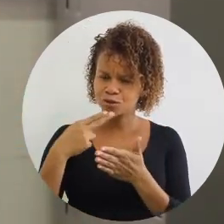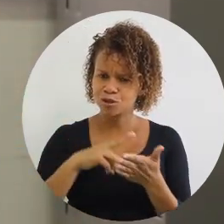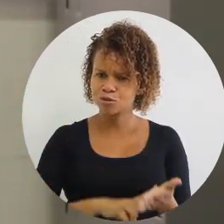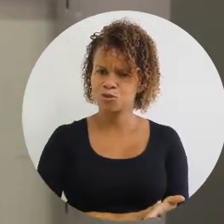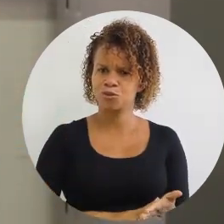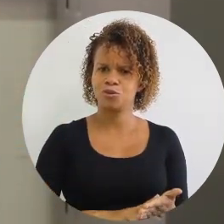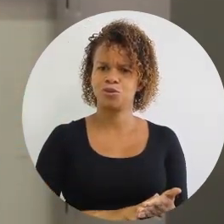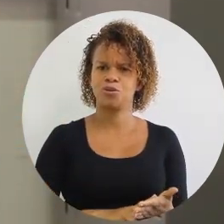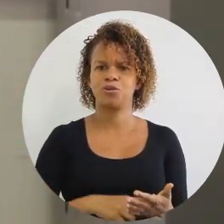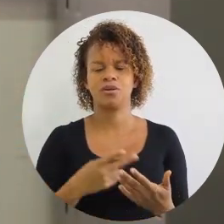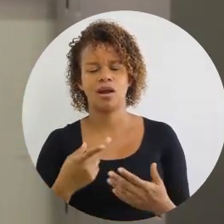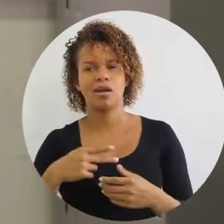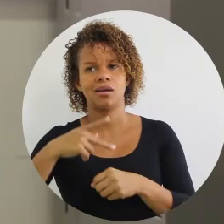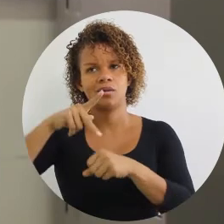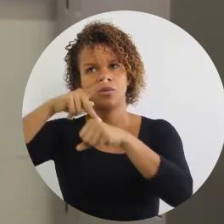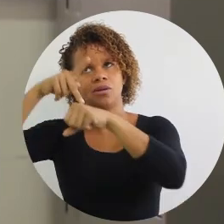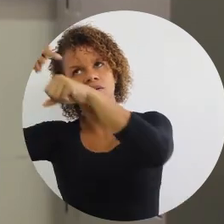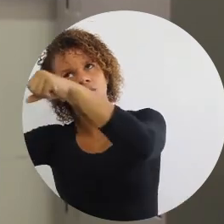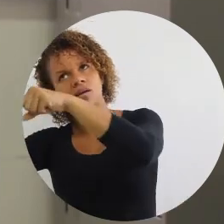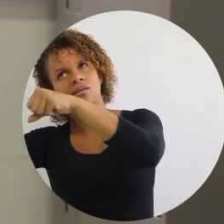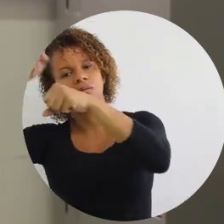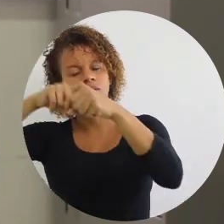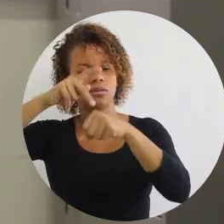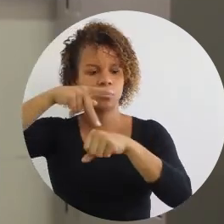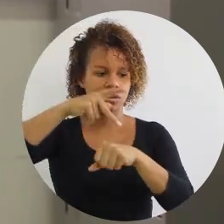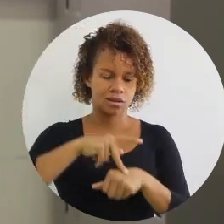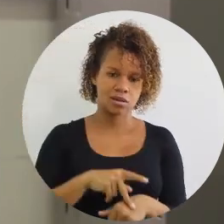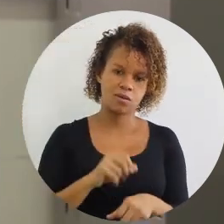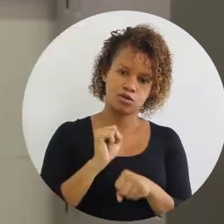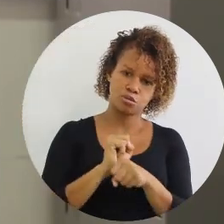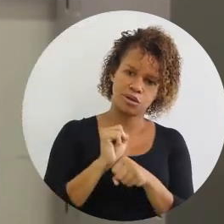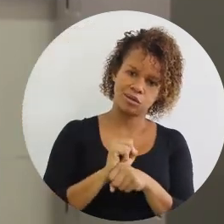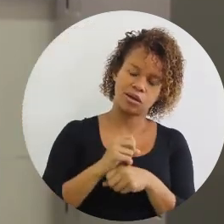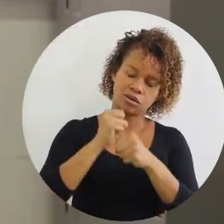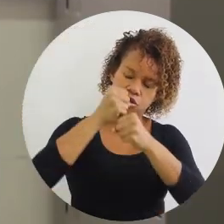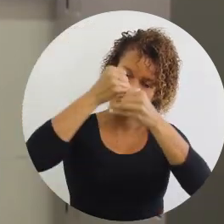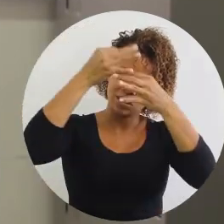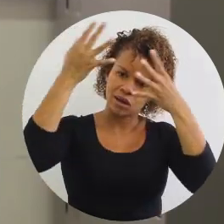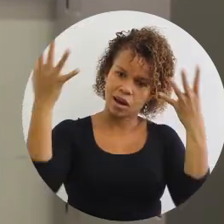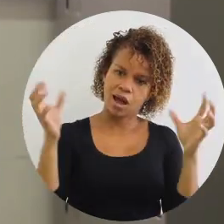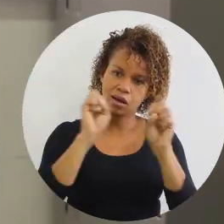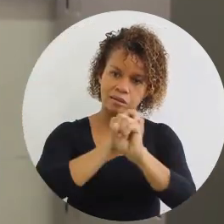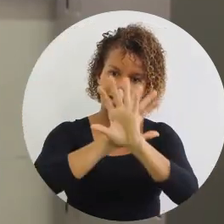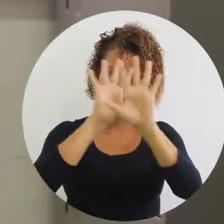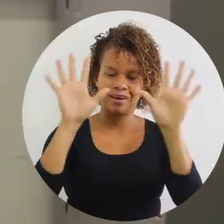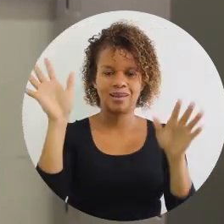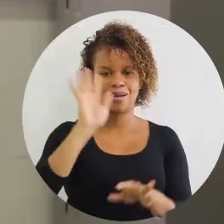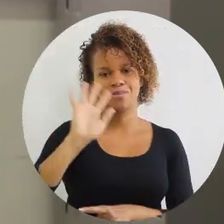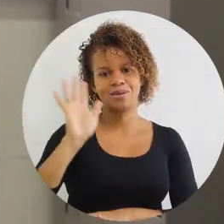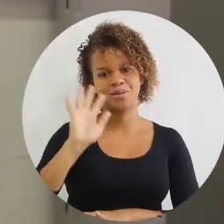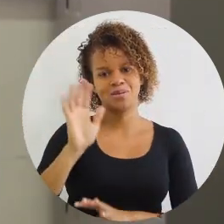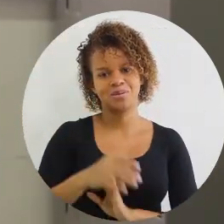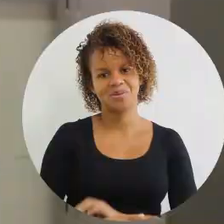na importação ou na exportação. Espero que tenha ficado claro e até a próxima.